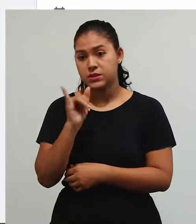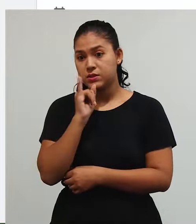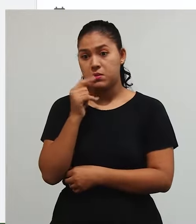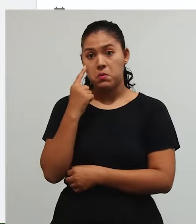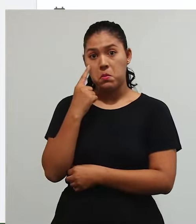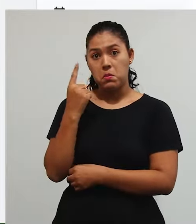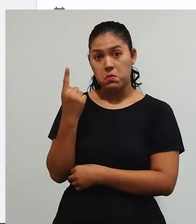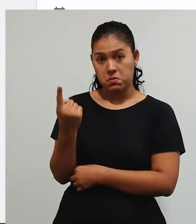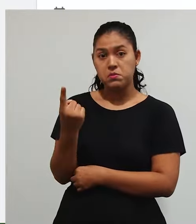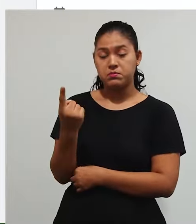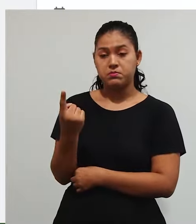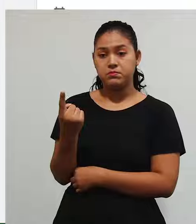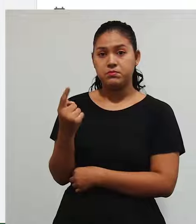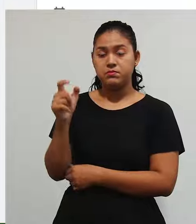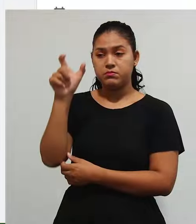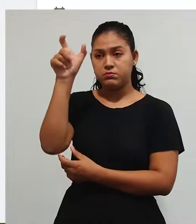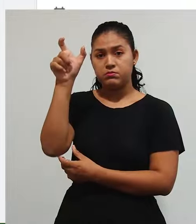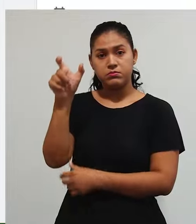do